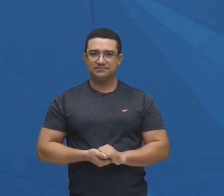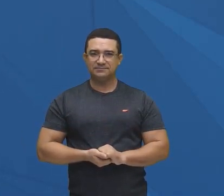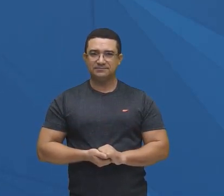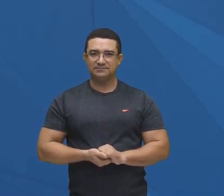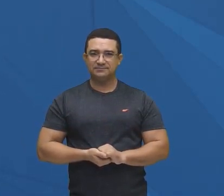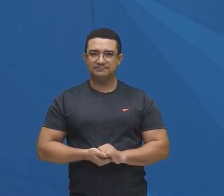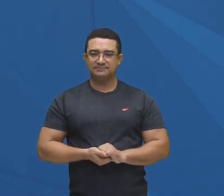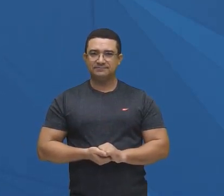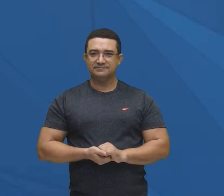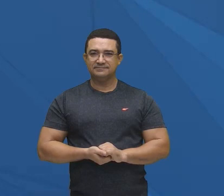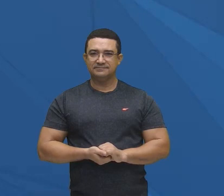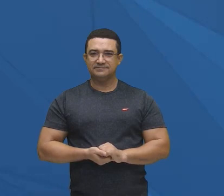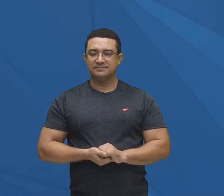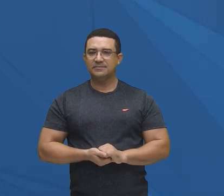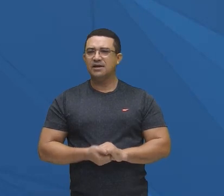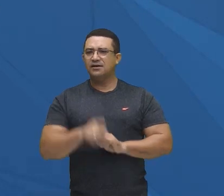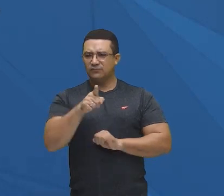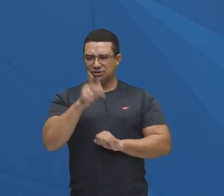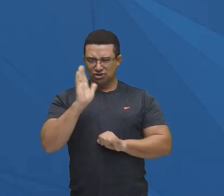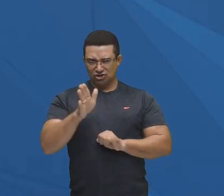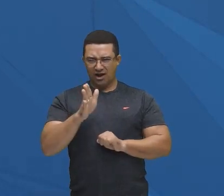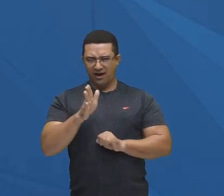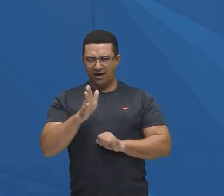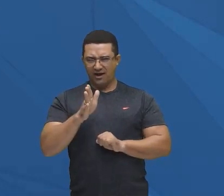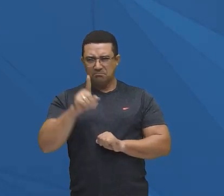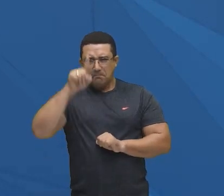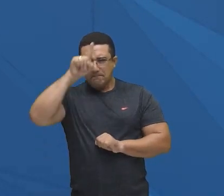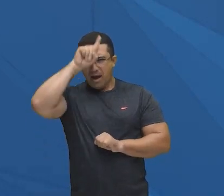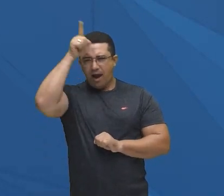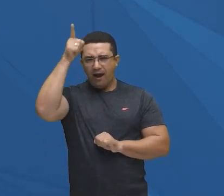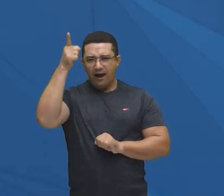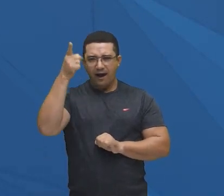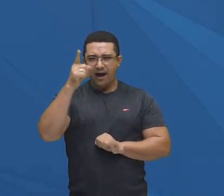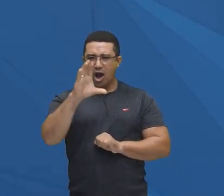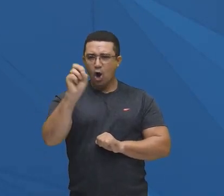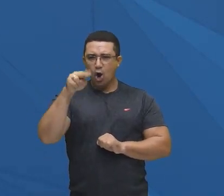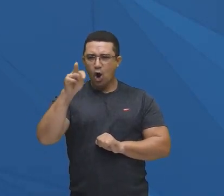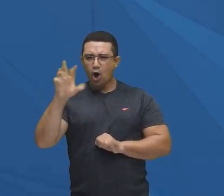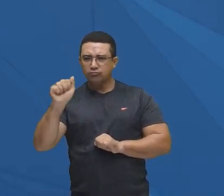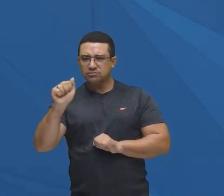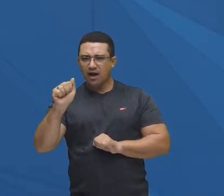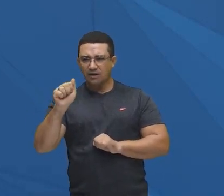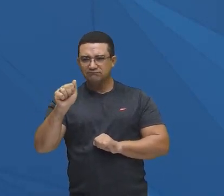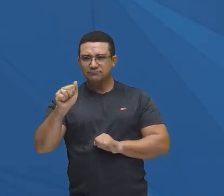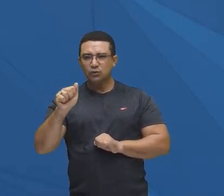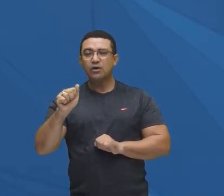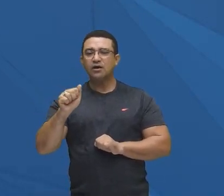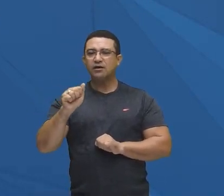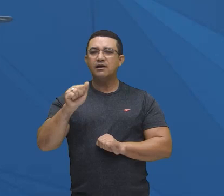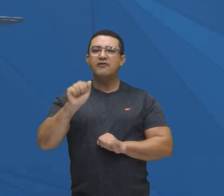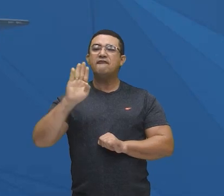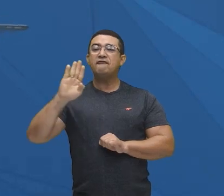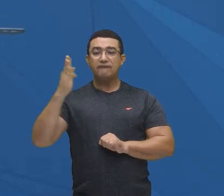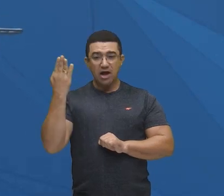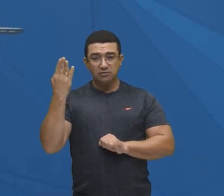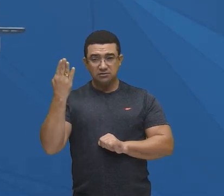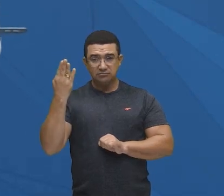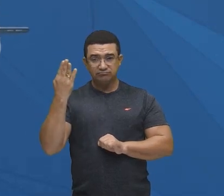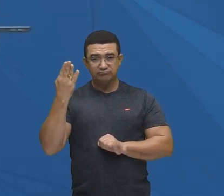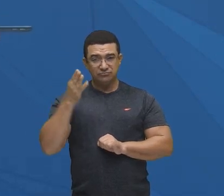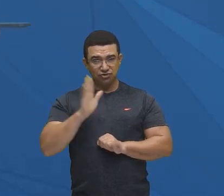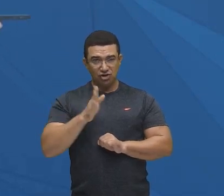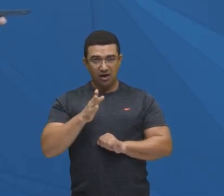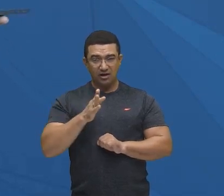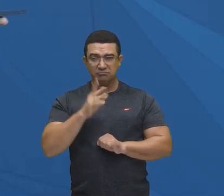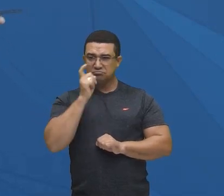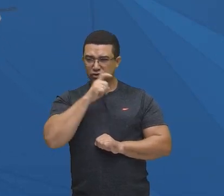ser verdadeiros comigo. Você já criou uma conta fake, né? Tava querendo stalkear alguém ali,